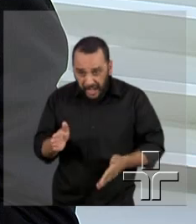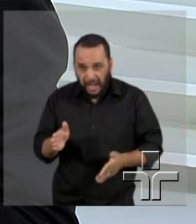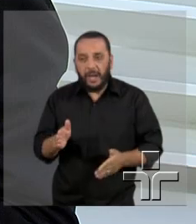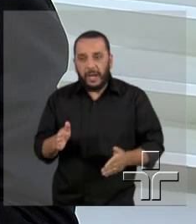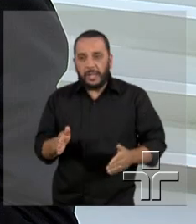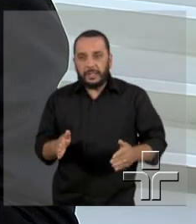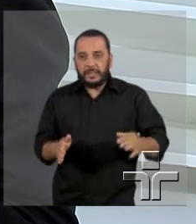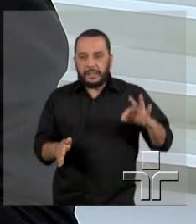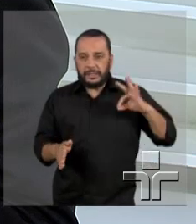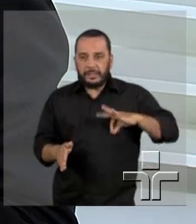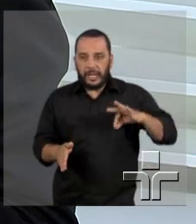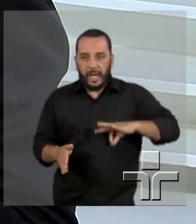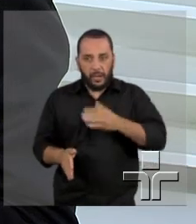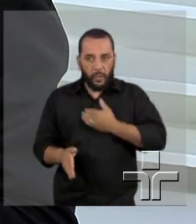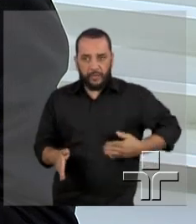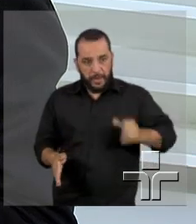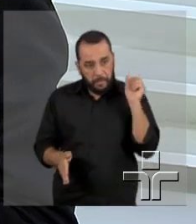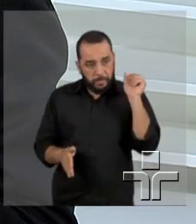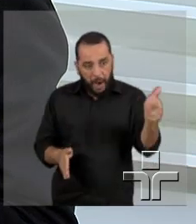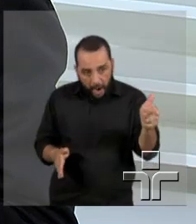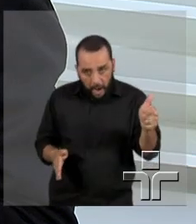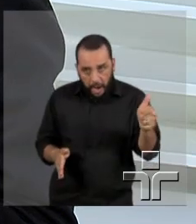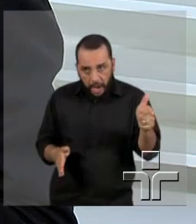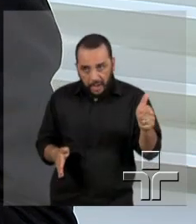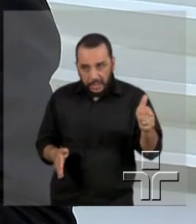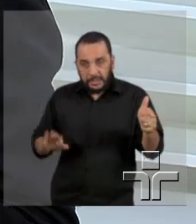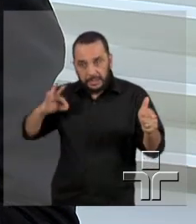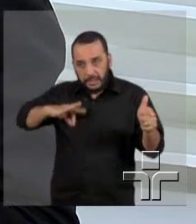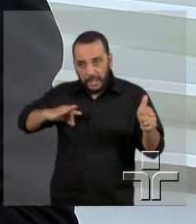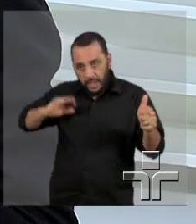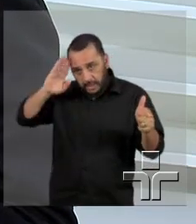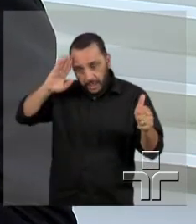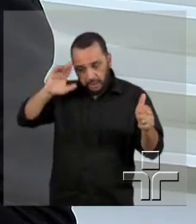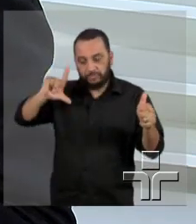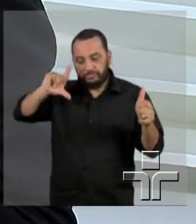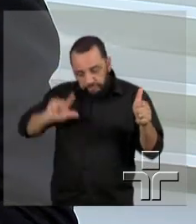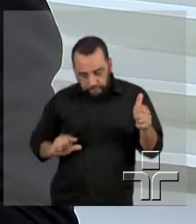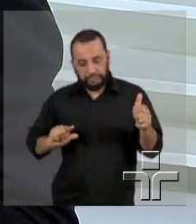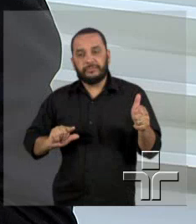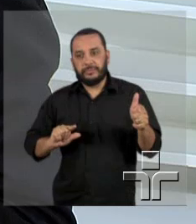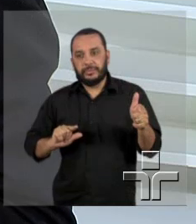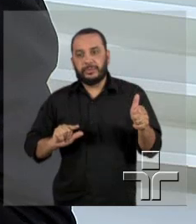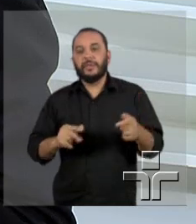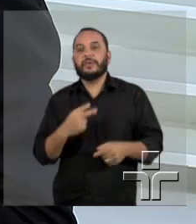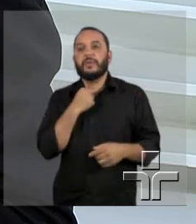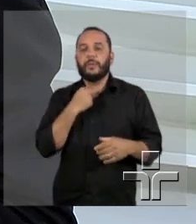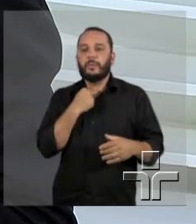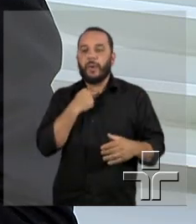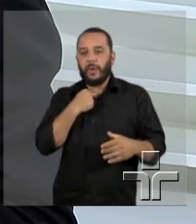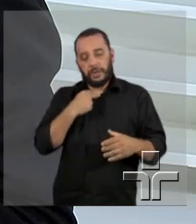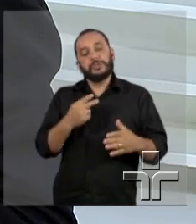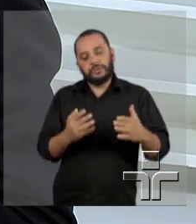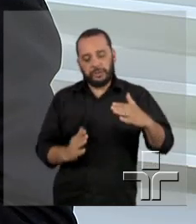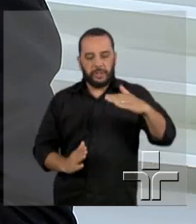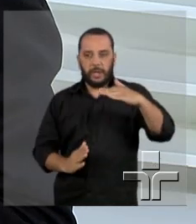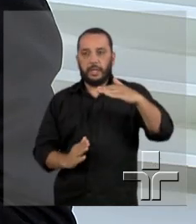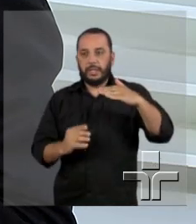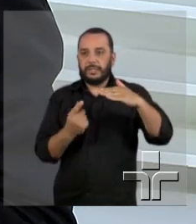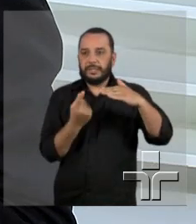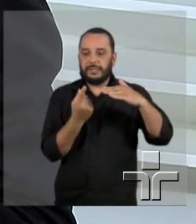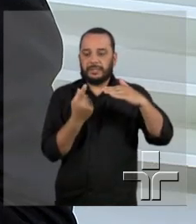É o que se chama de abate-teto, né? De impedir que a pessoa ultrapasse o comando da